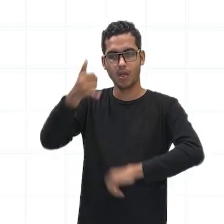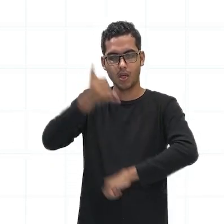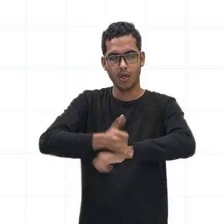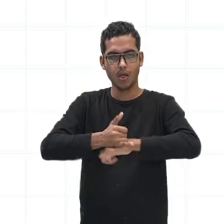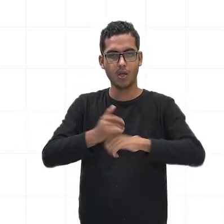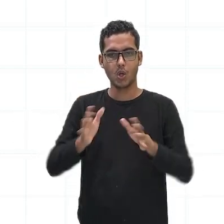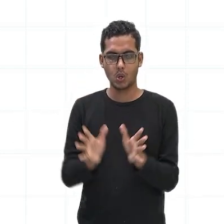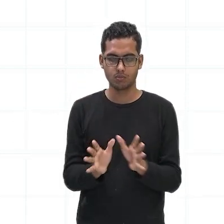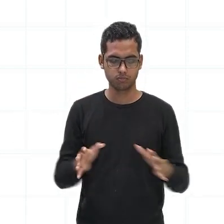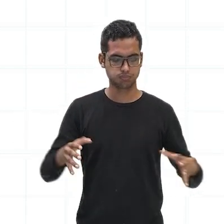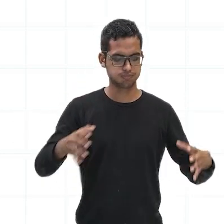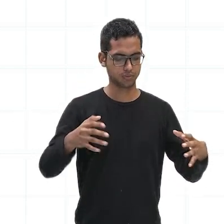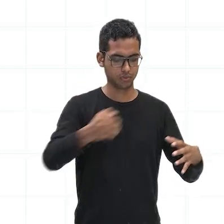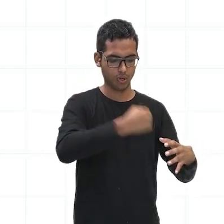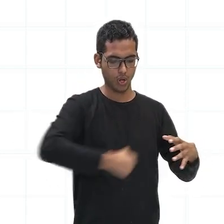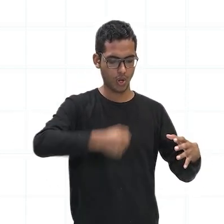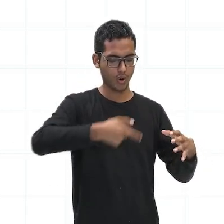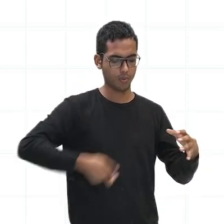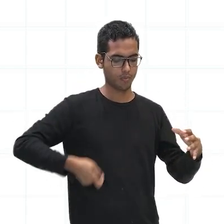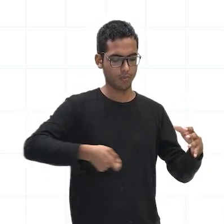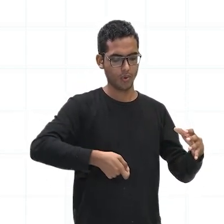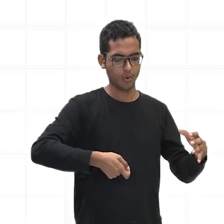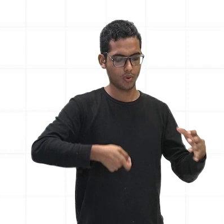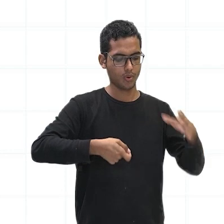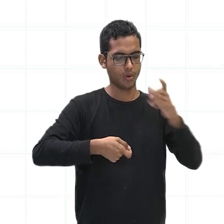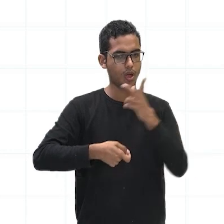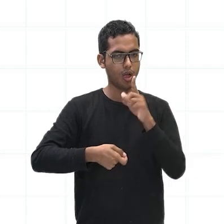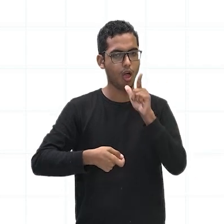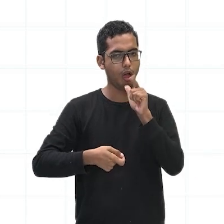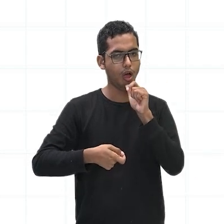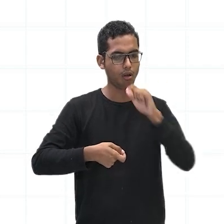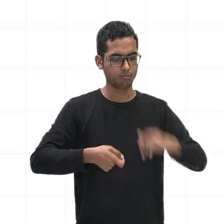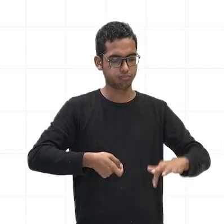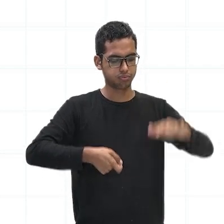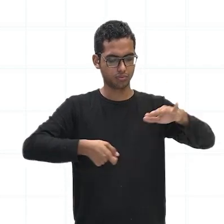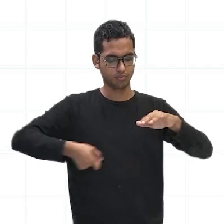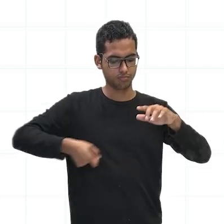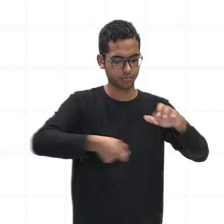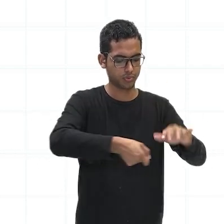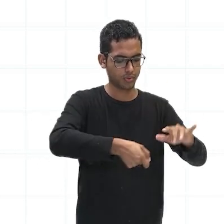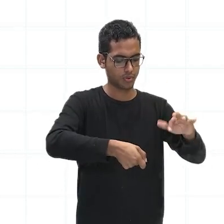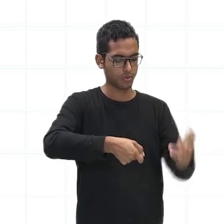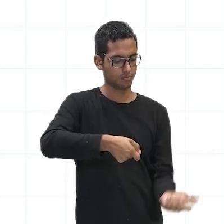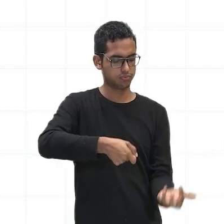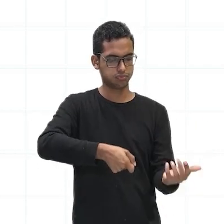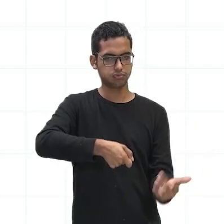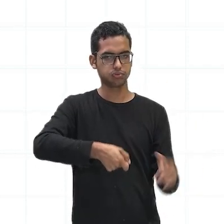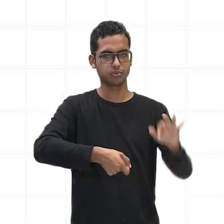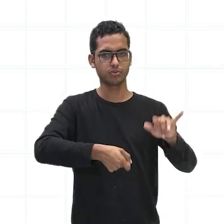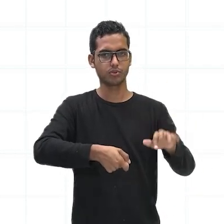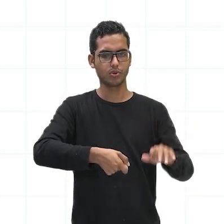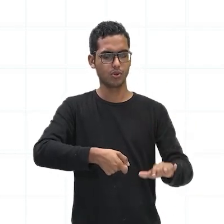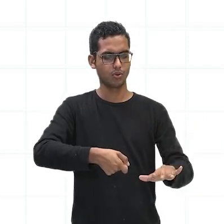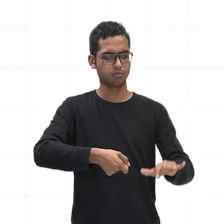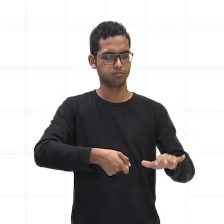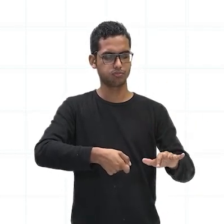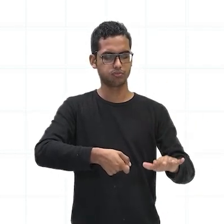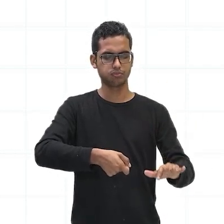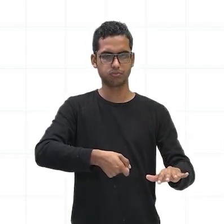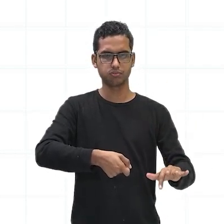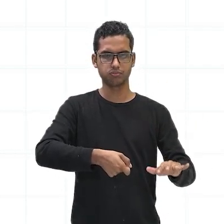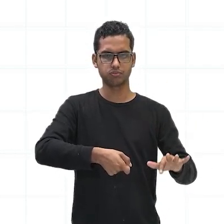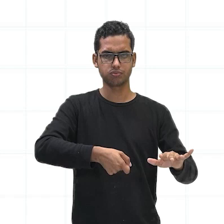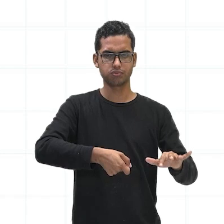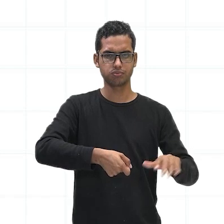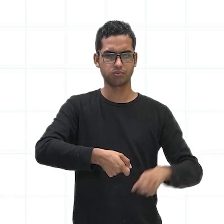cozinhar um macarrão ou vai fazer um café. E para colocar essa água ali para ferver, você observa que quando ela vai atingindo ali uma temperatura